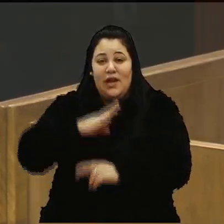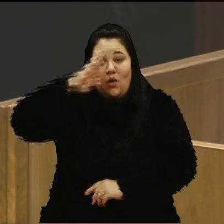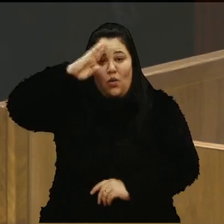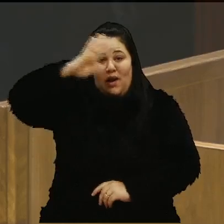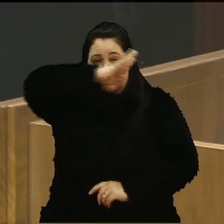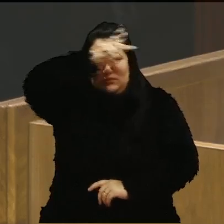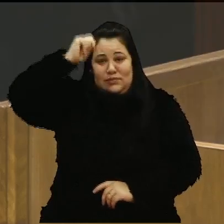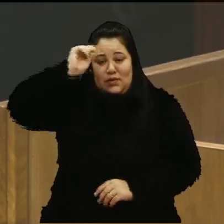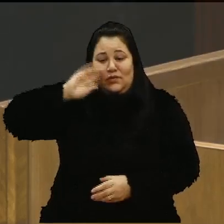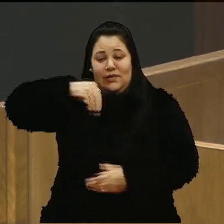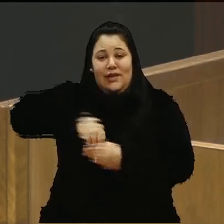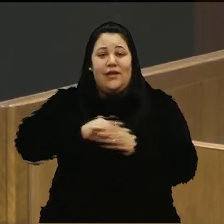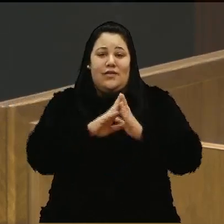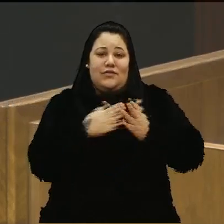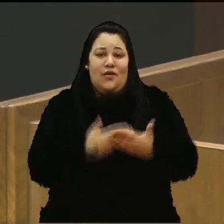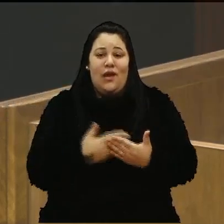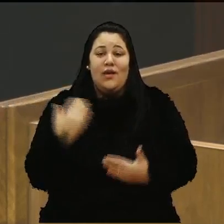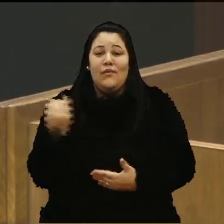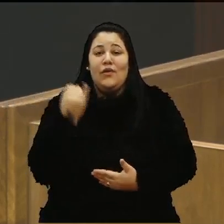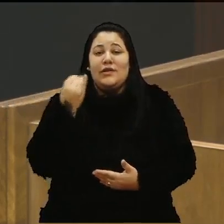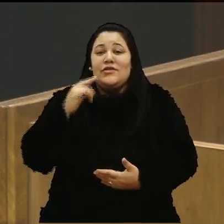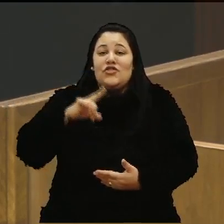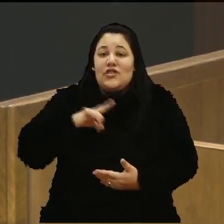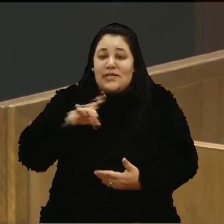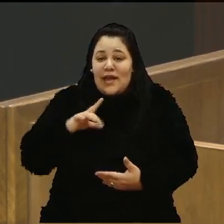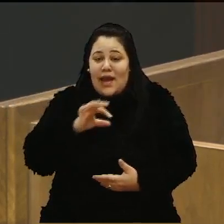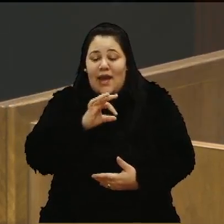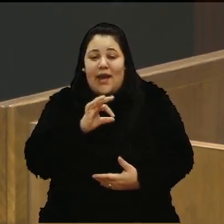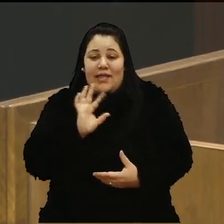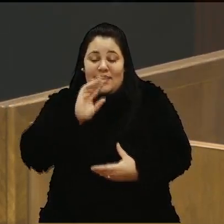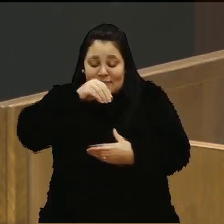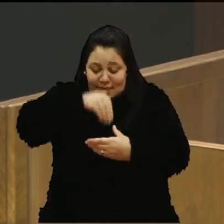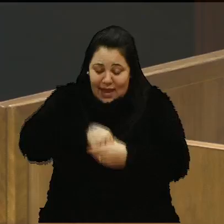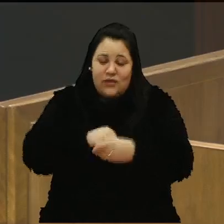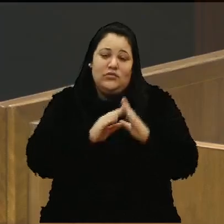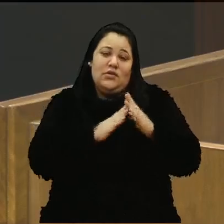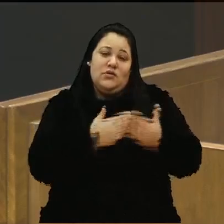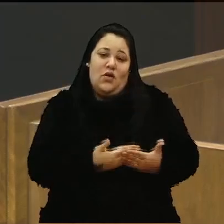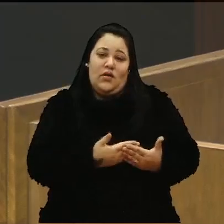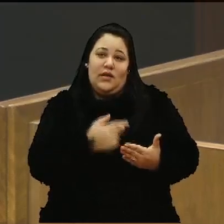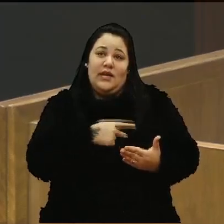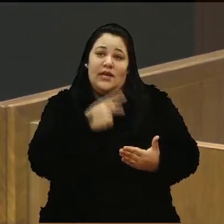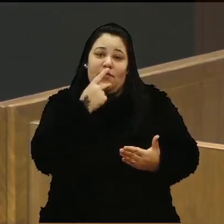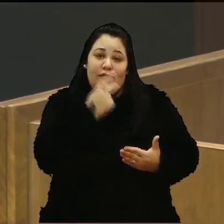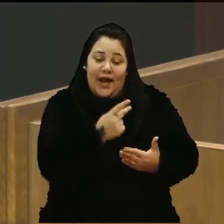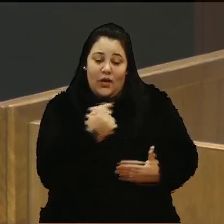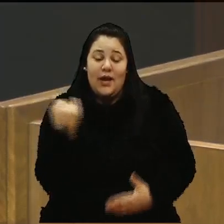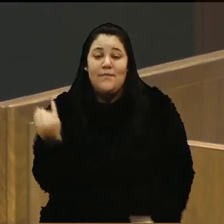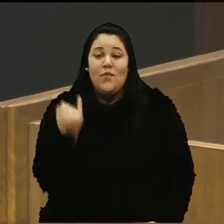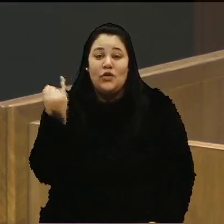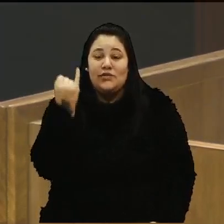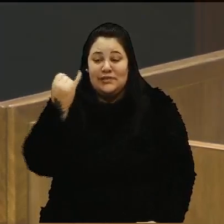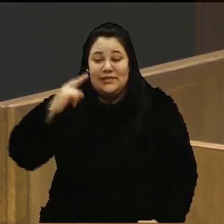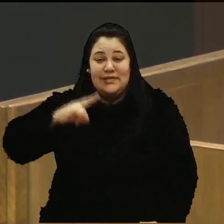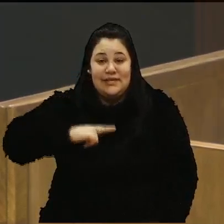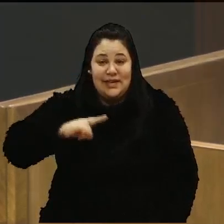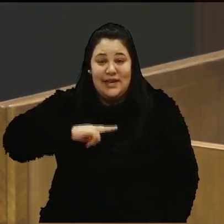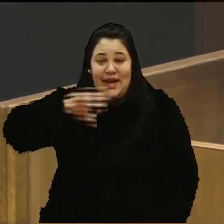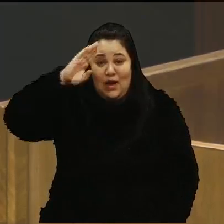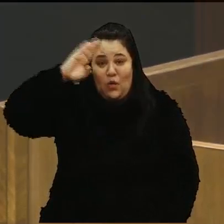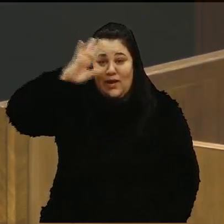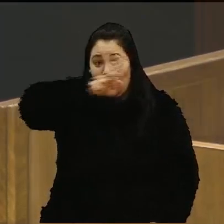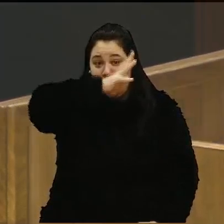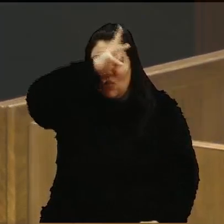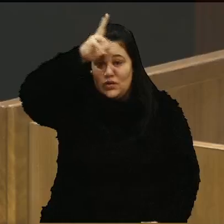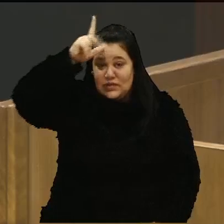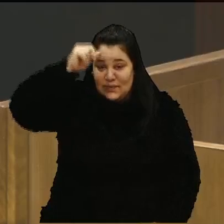a importância de termos guardas municipais nas escolas. E aqui eu trago a importância de ter a guarda municipal não só nas